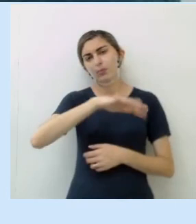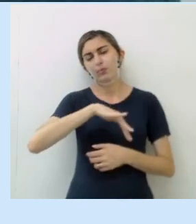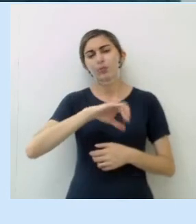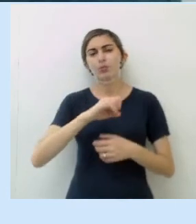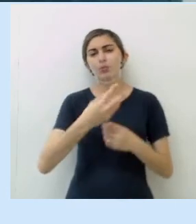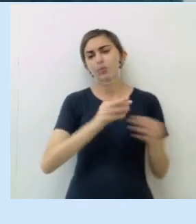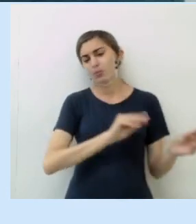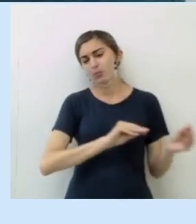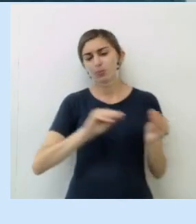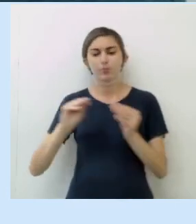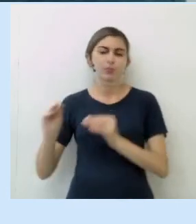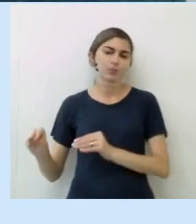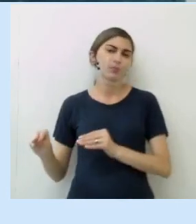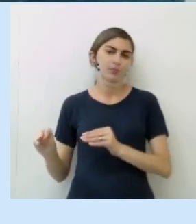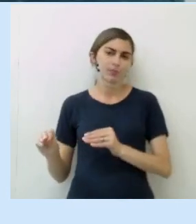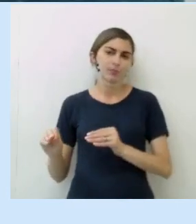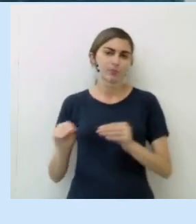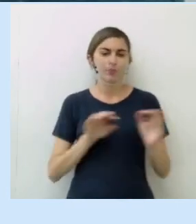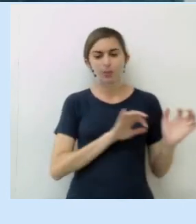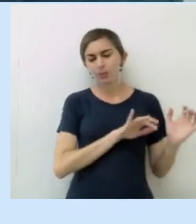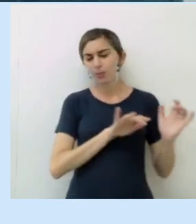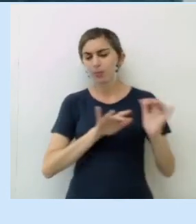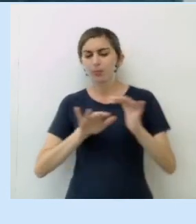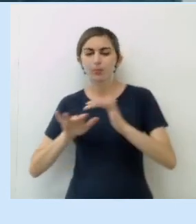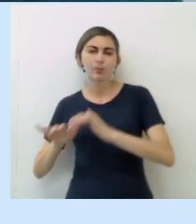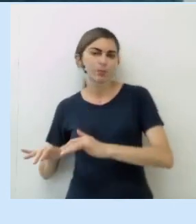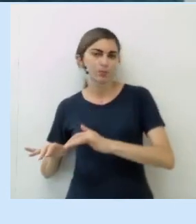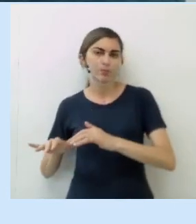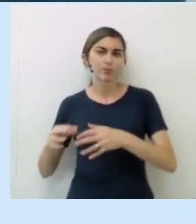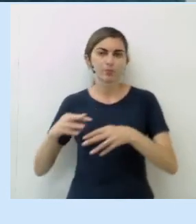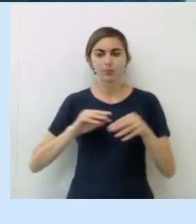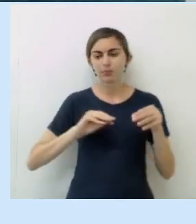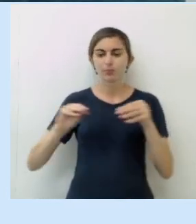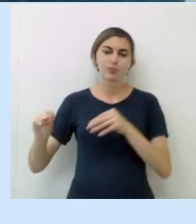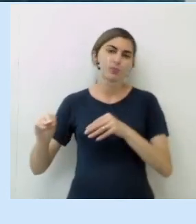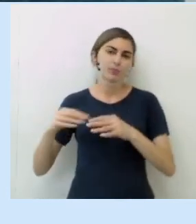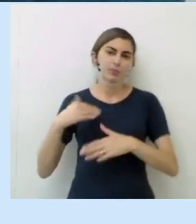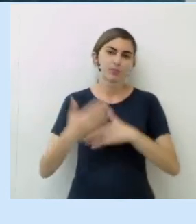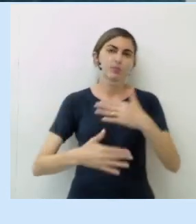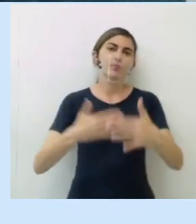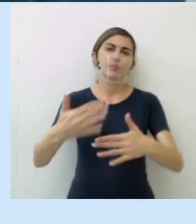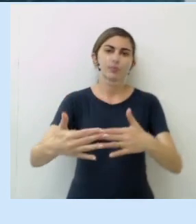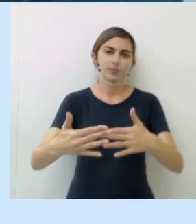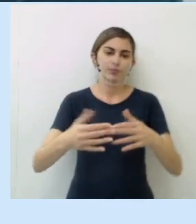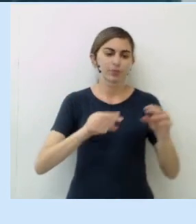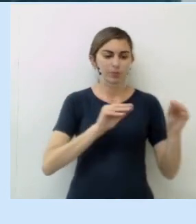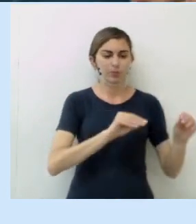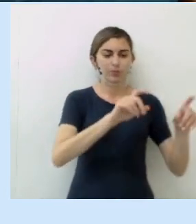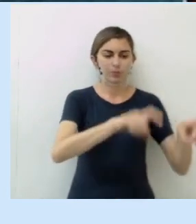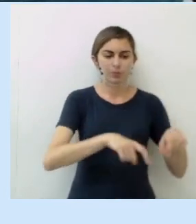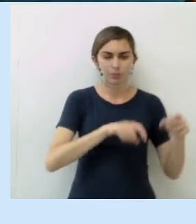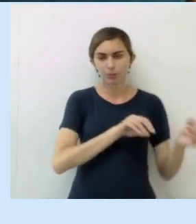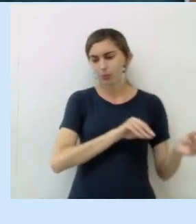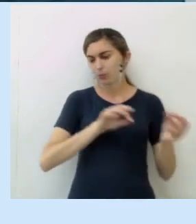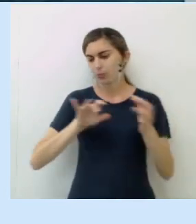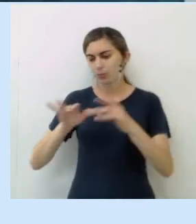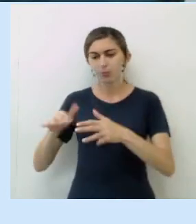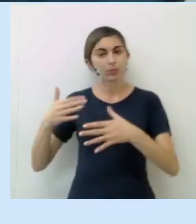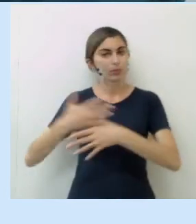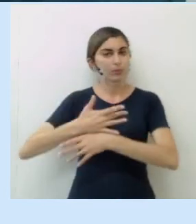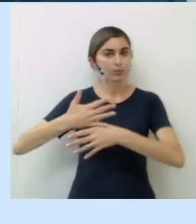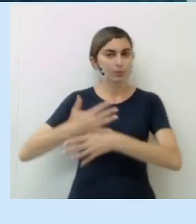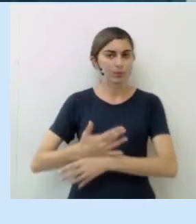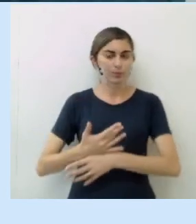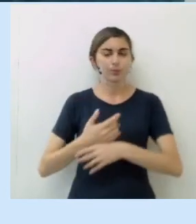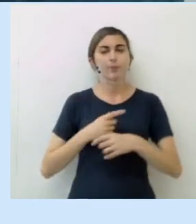as migrações que foram feitas em relação a todo esse processo, né, de saída do campo para a cidade. Segundo